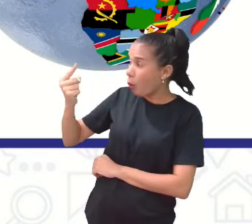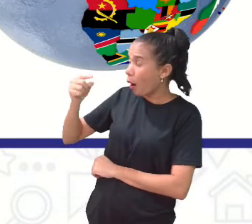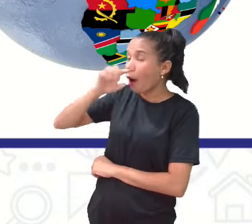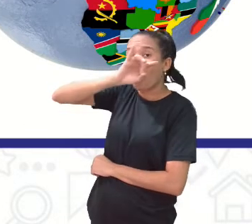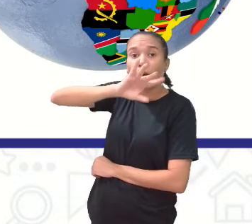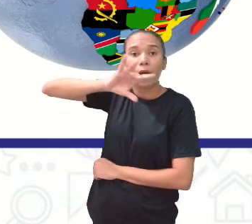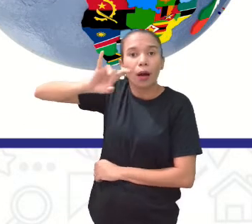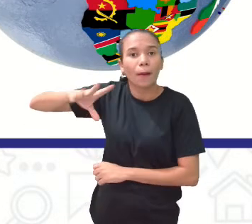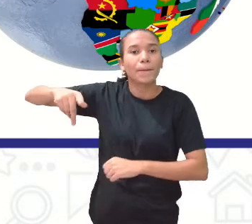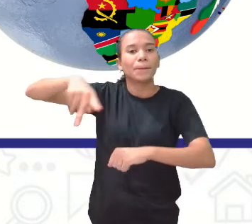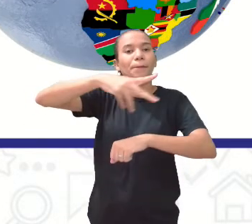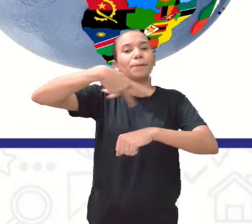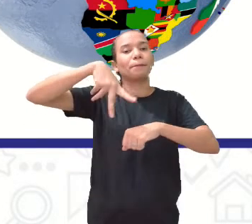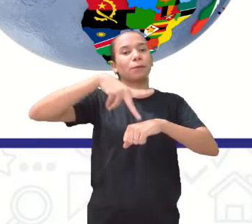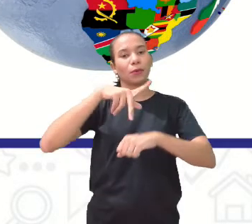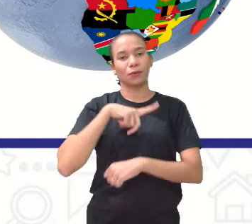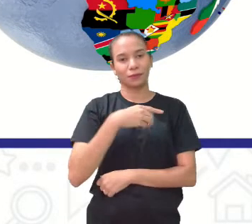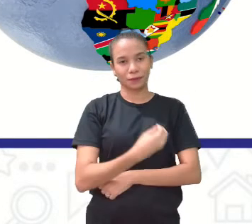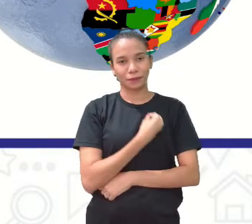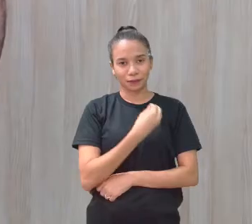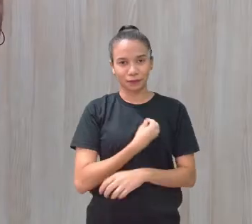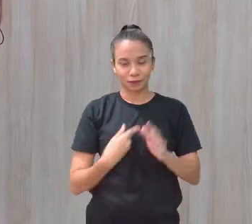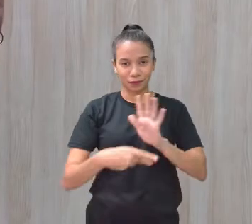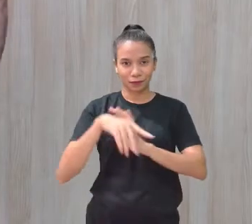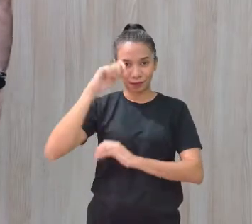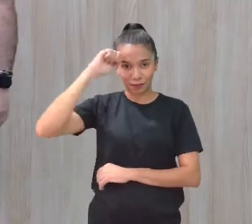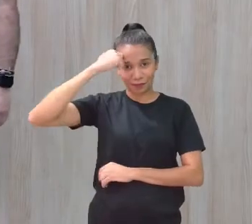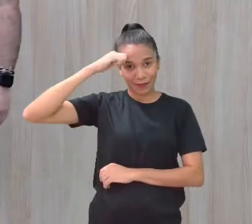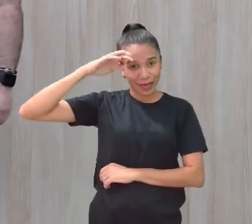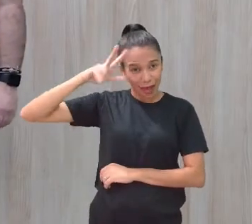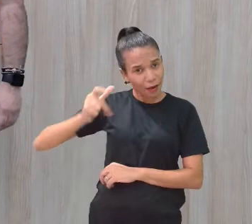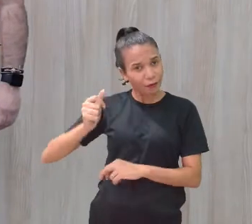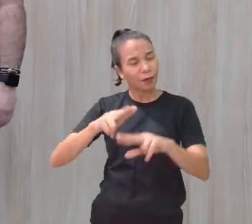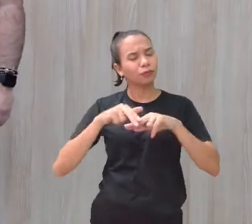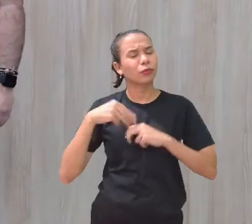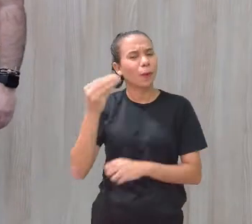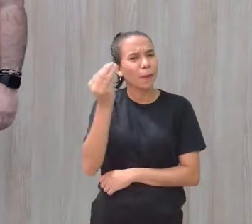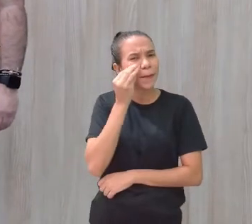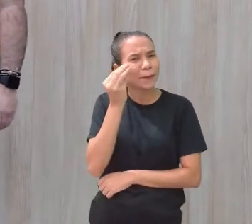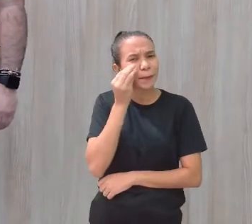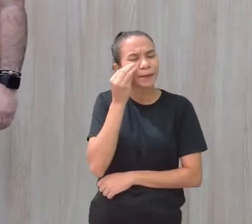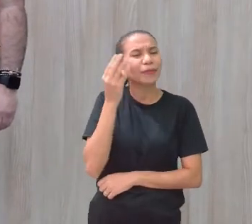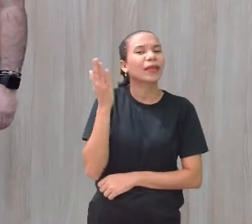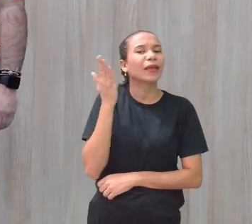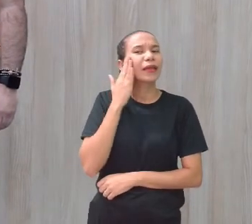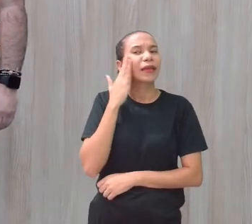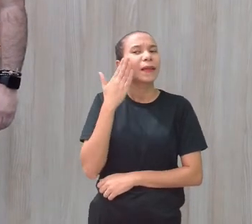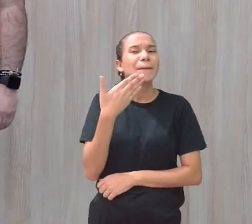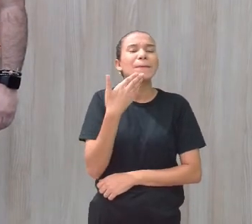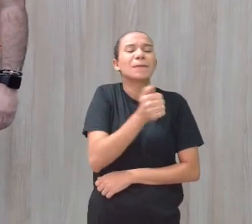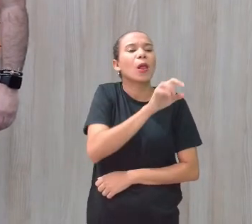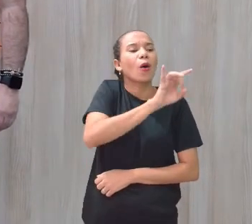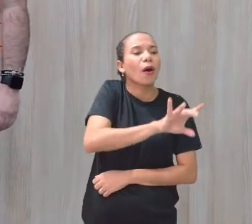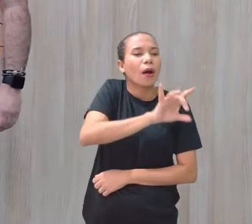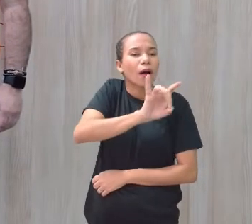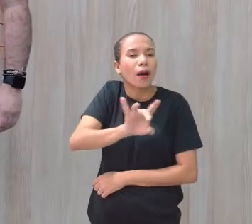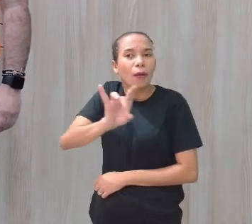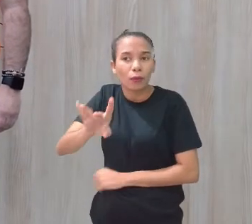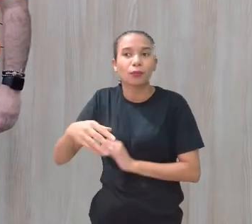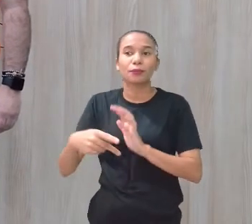a gente tem aqui, no continente africano. Então a gente vai tentar entender como